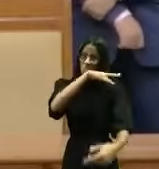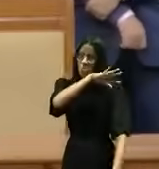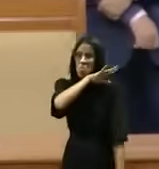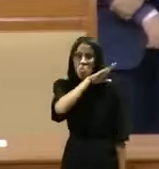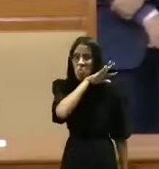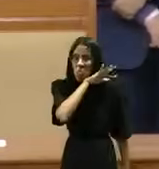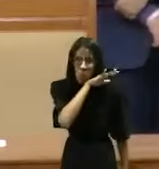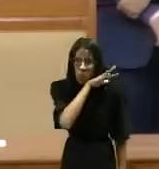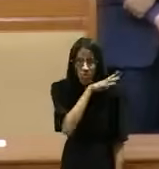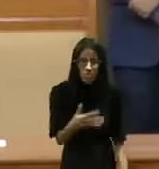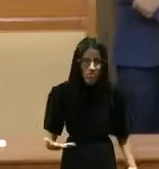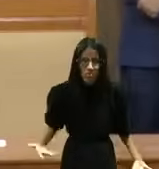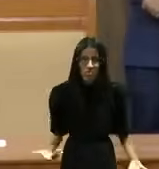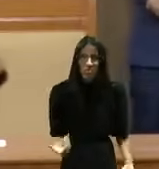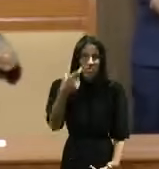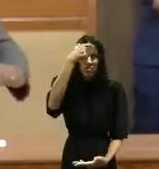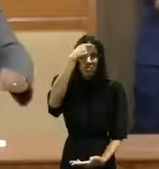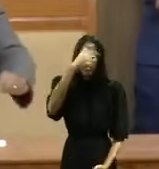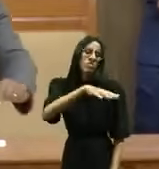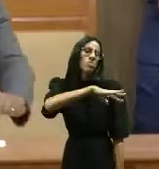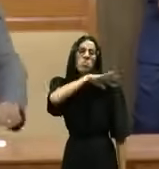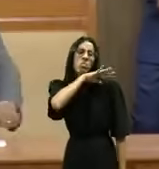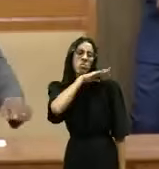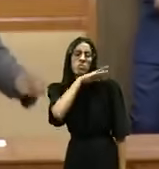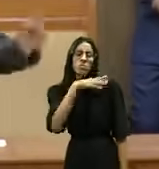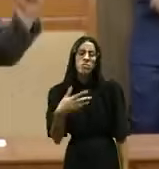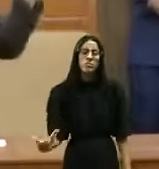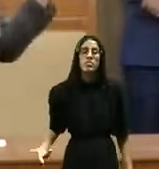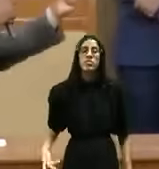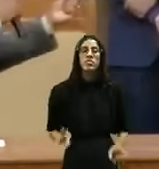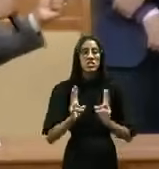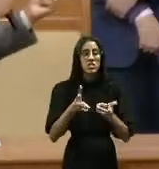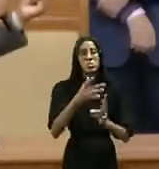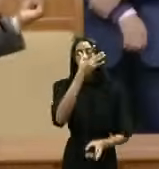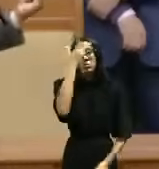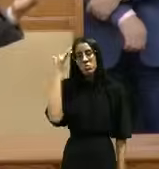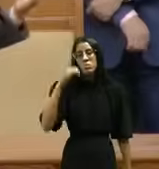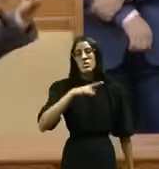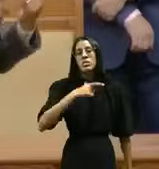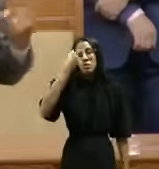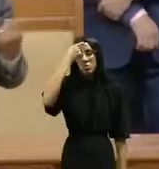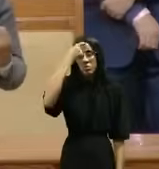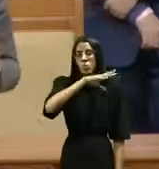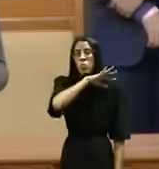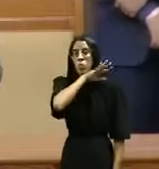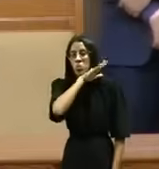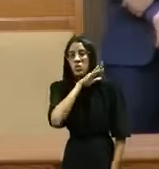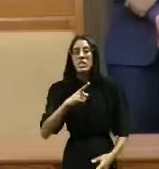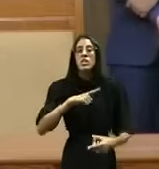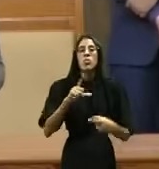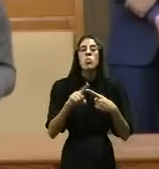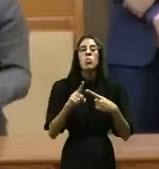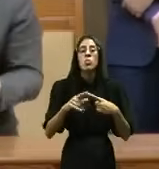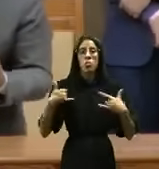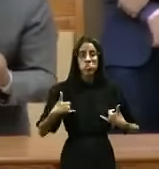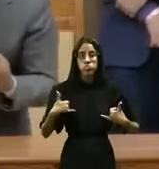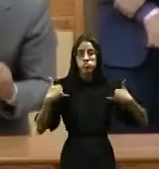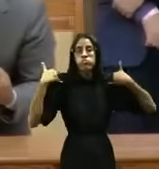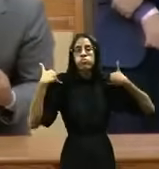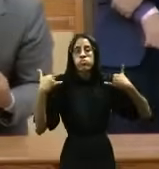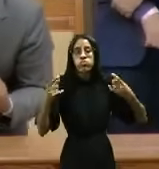diga bem forte mente Tapada e toda pessoa que tem a mente Tapada ela é orgulhosa ela